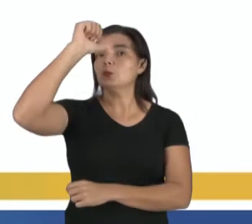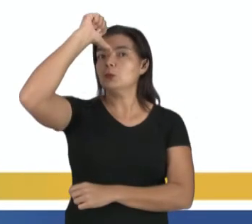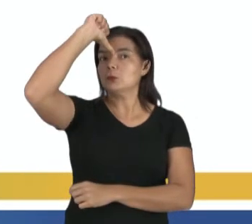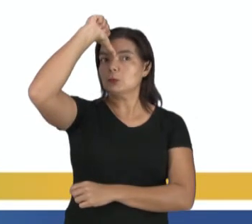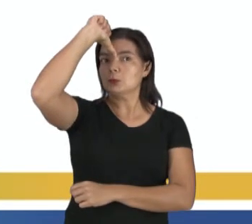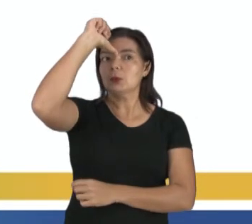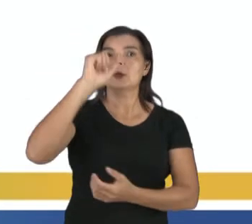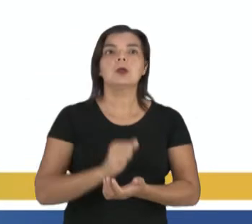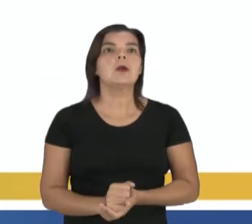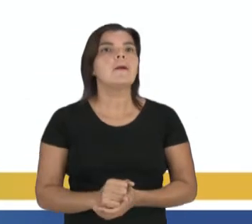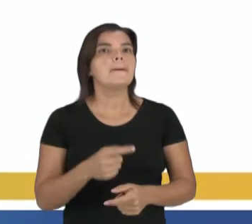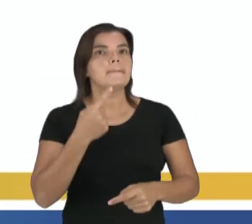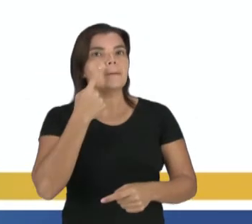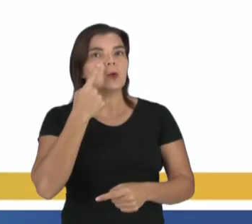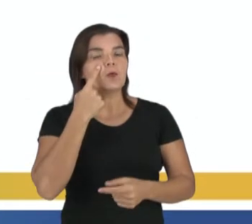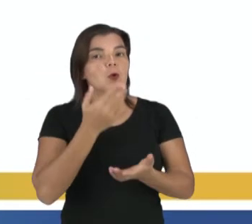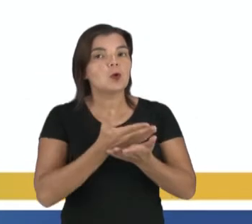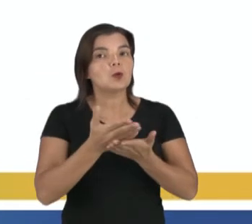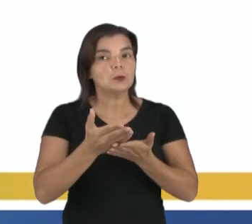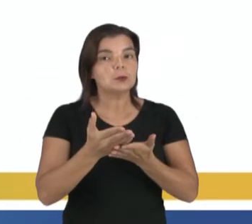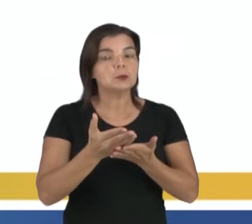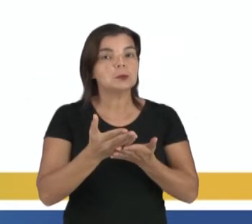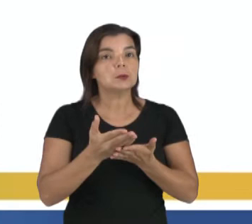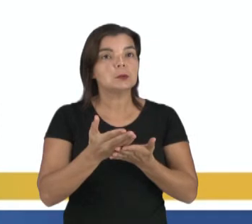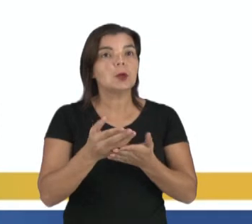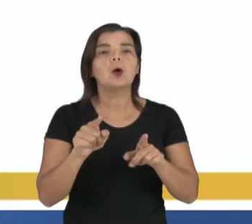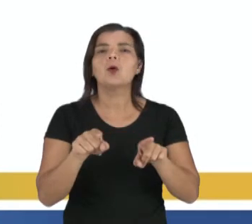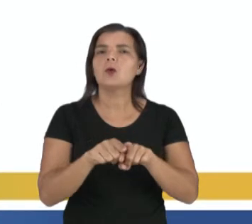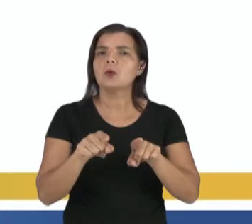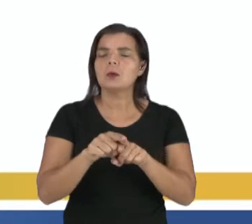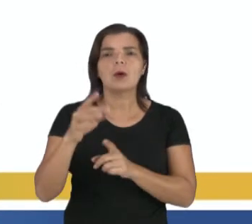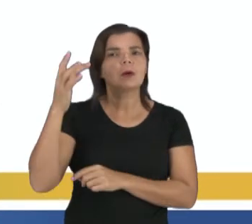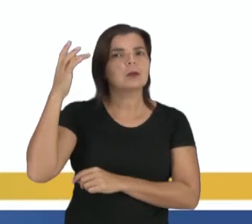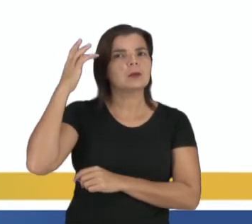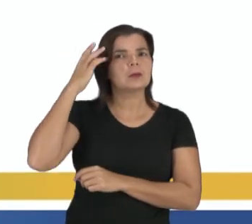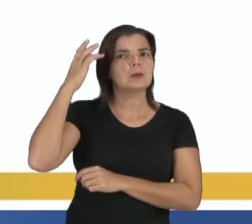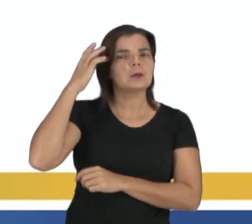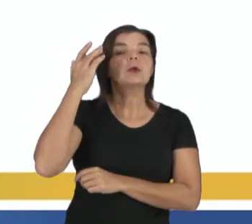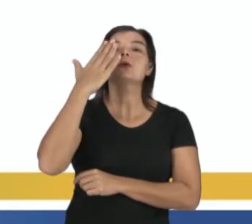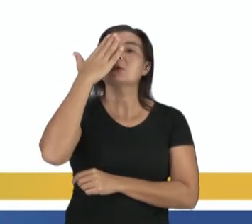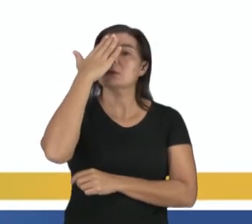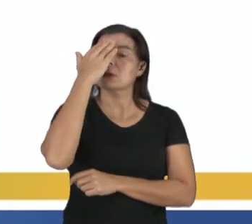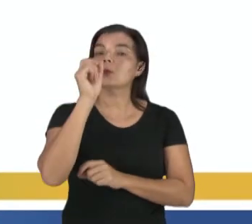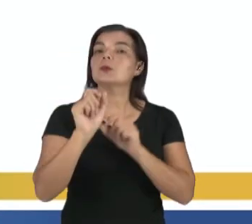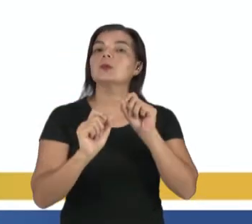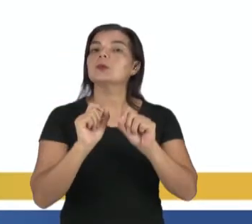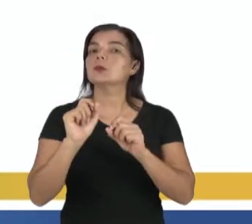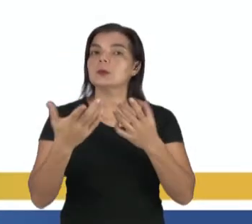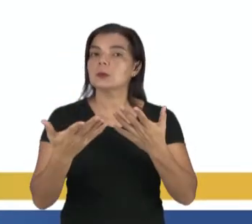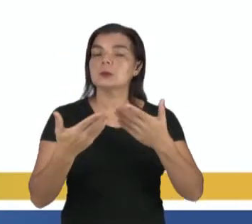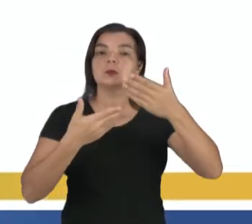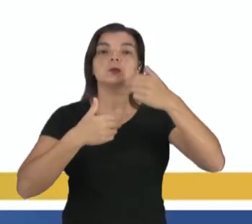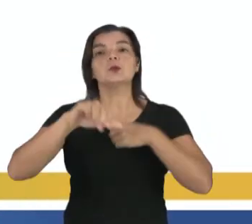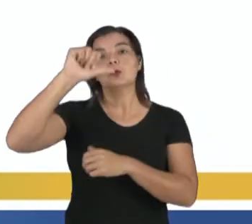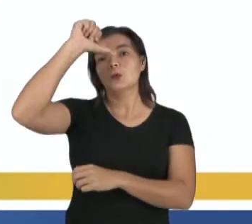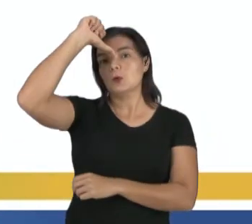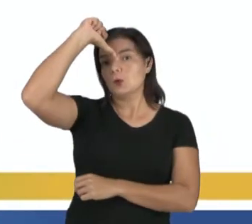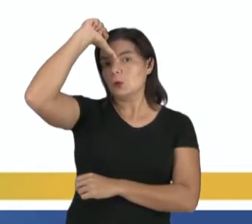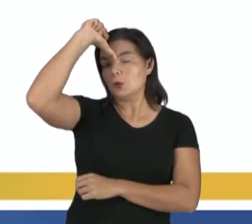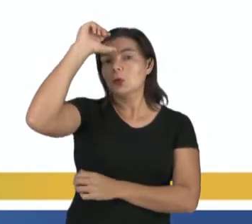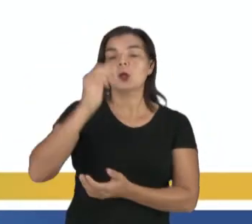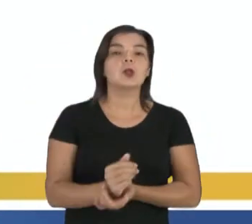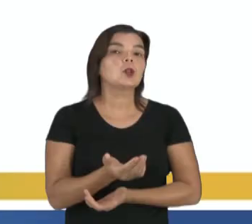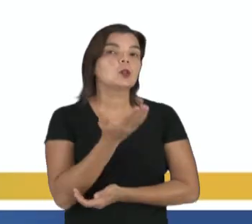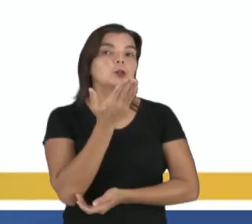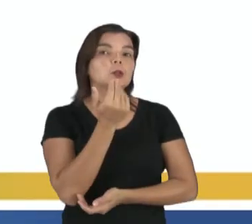Ou seja, você tem que partir do princípio da inferência, da dedução, saber que indianos não comem